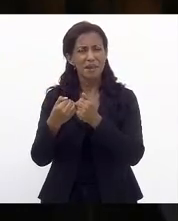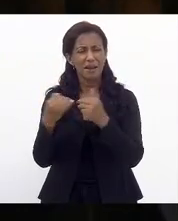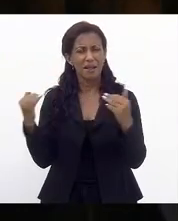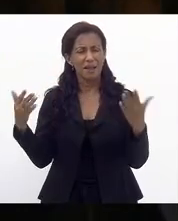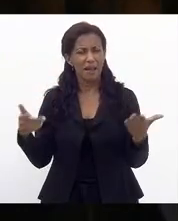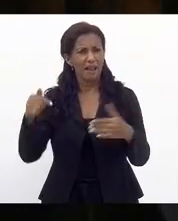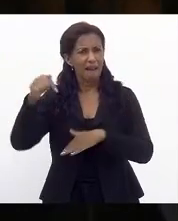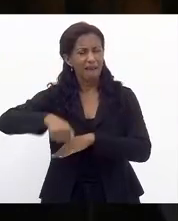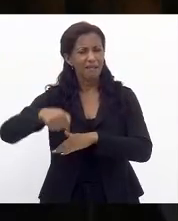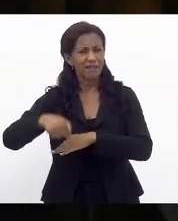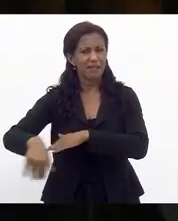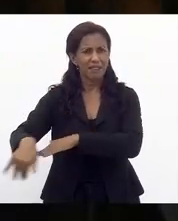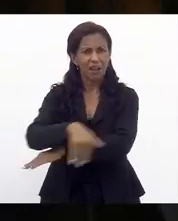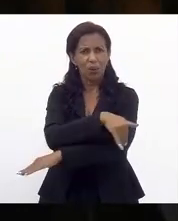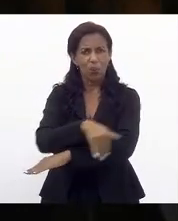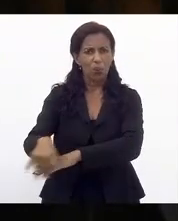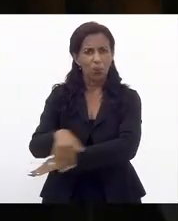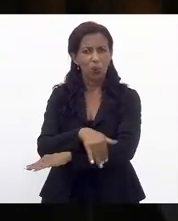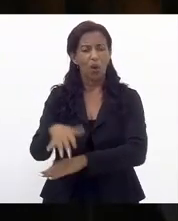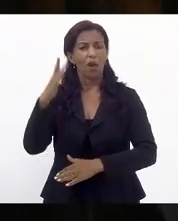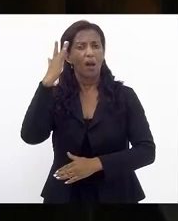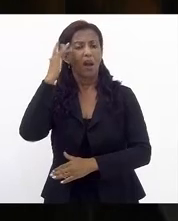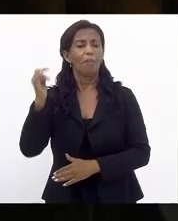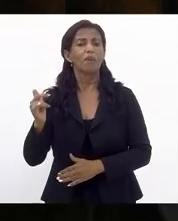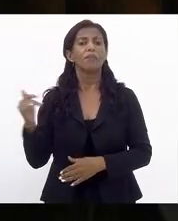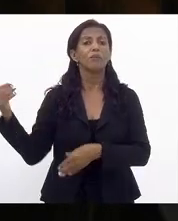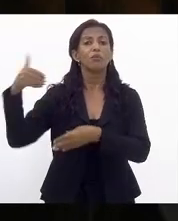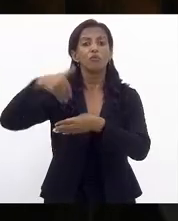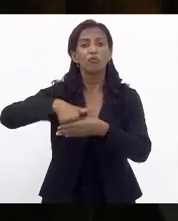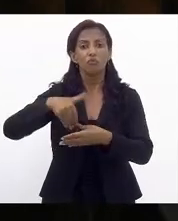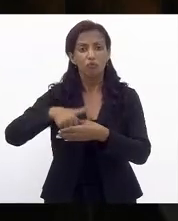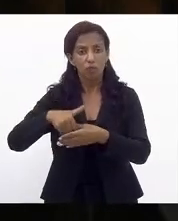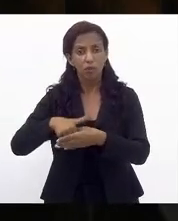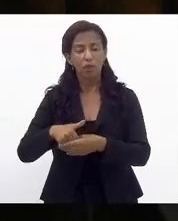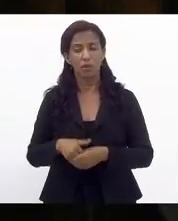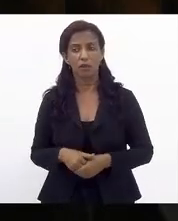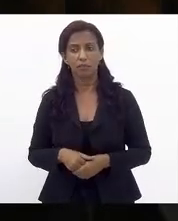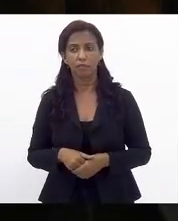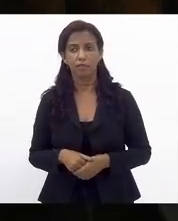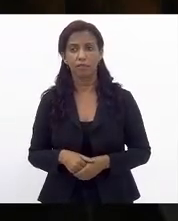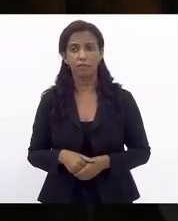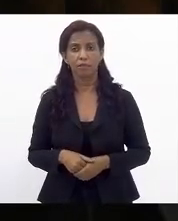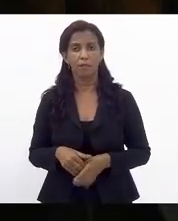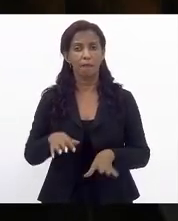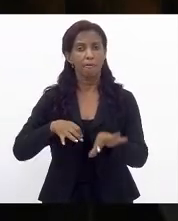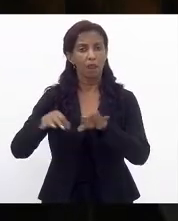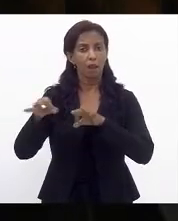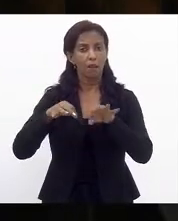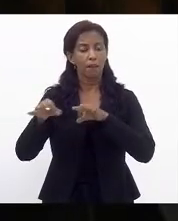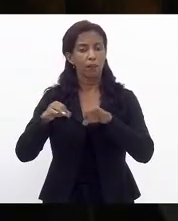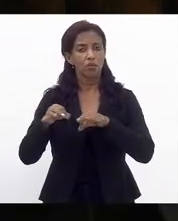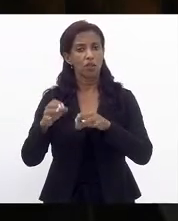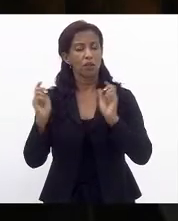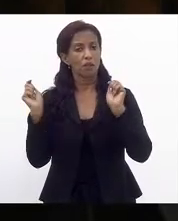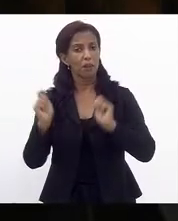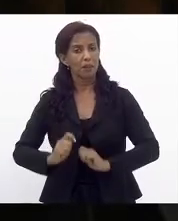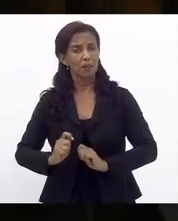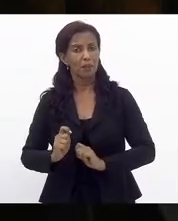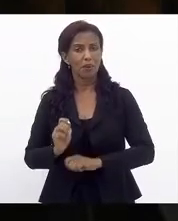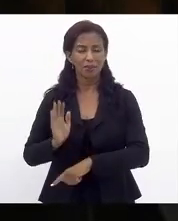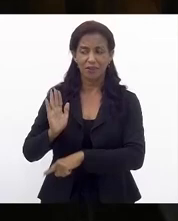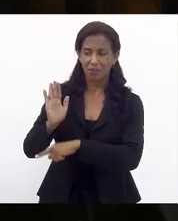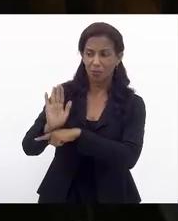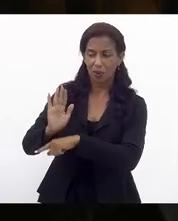acampados aqui no dia de amanhã vamos voltar uma um projeto de lei para que a gente possa dar um